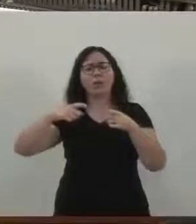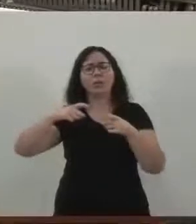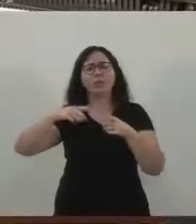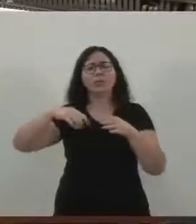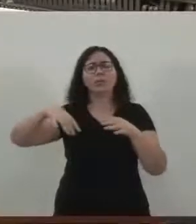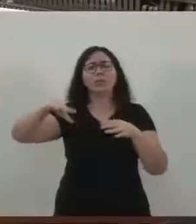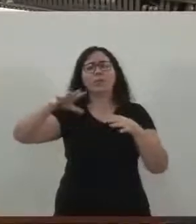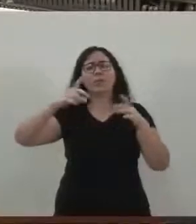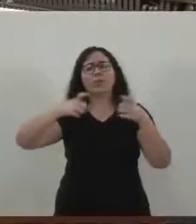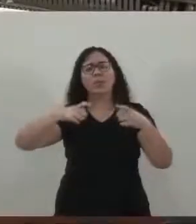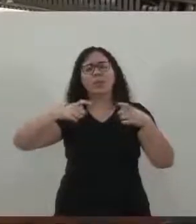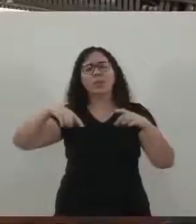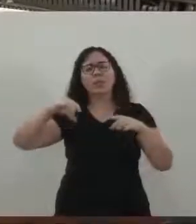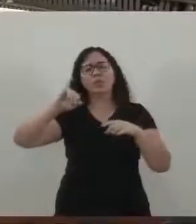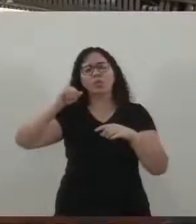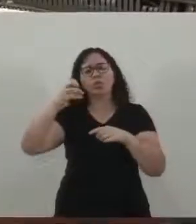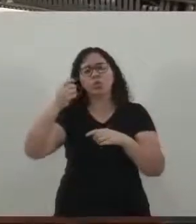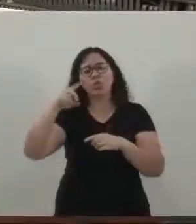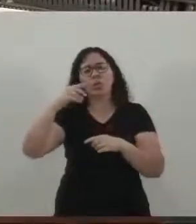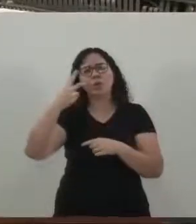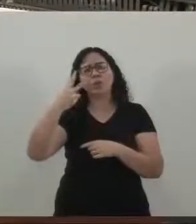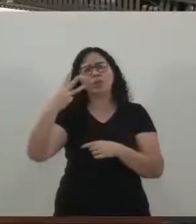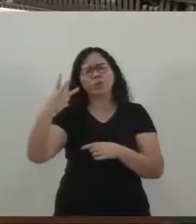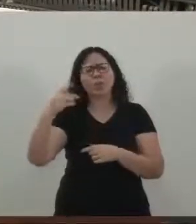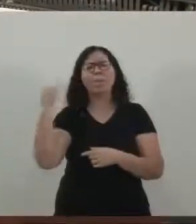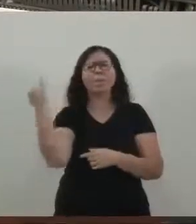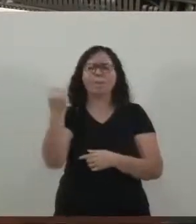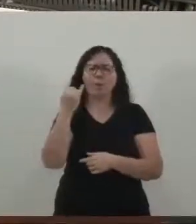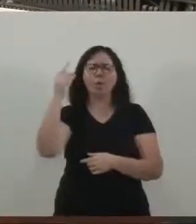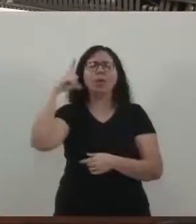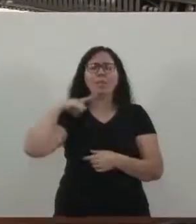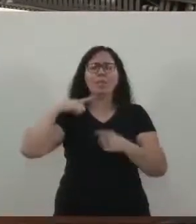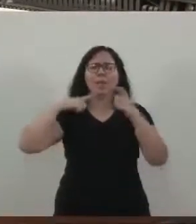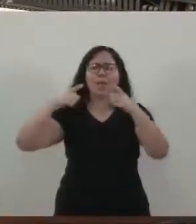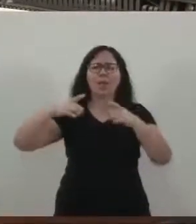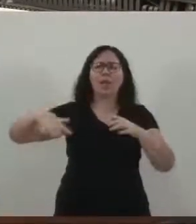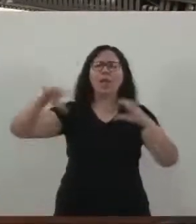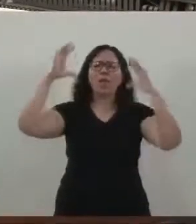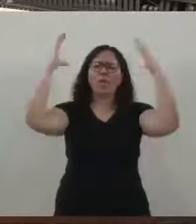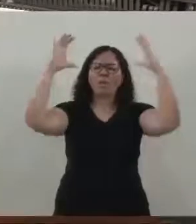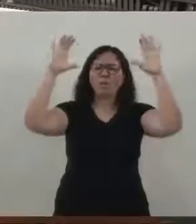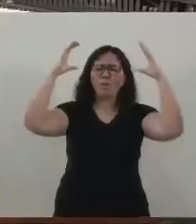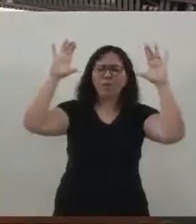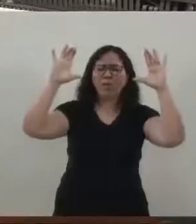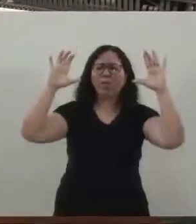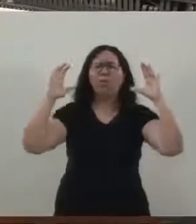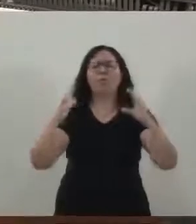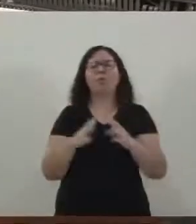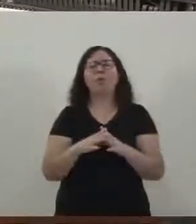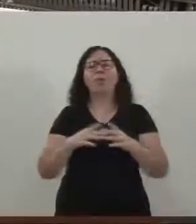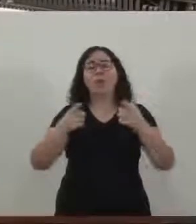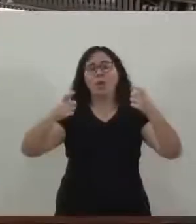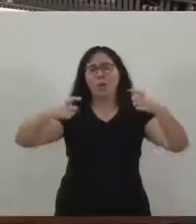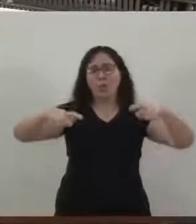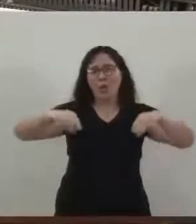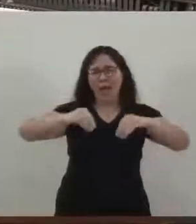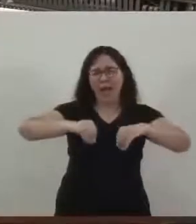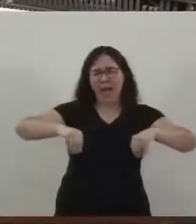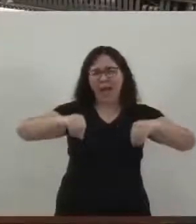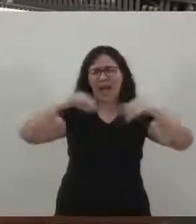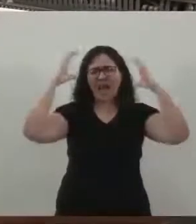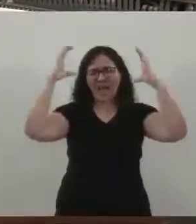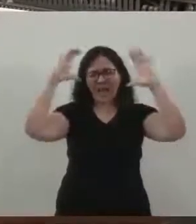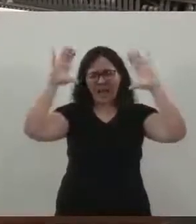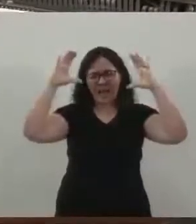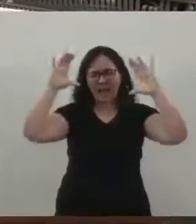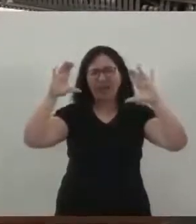no Centro Esportivo da Vila João 23. É muito importante, lá nós temos área de vôlei de areia, quadra de areia, temos bote, temos